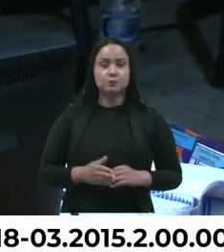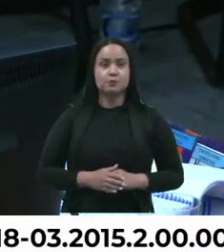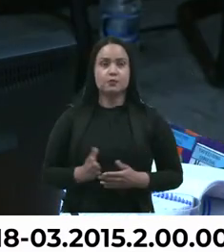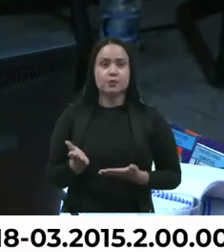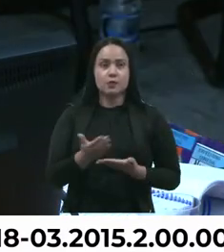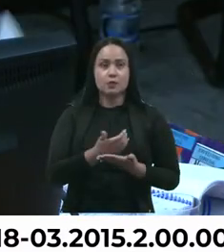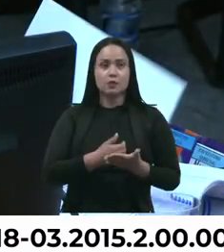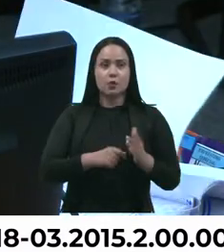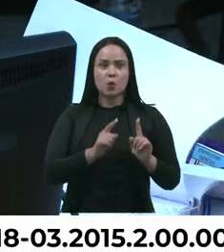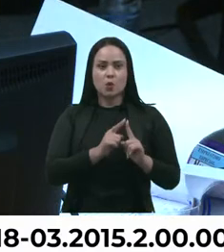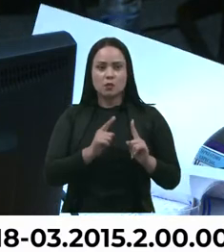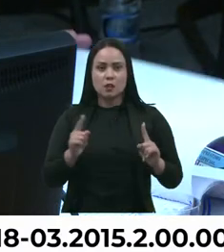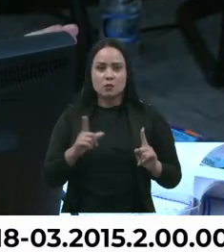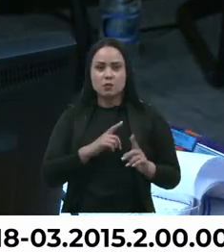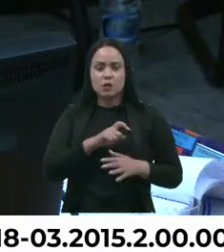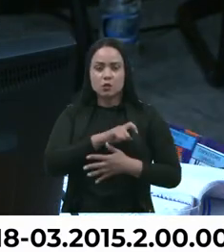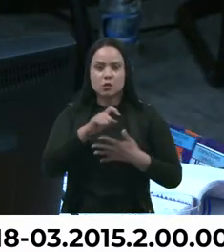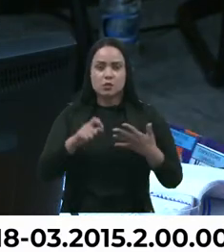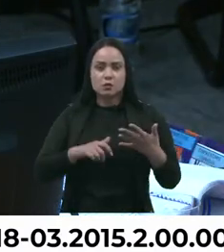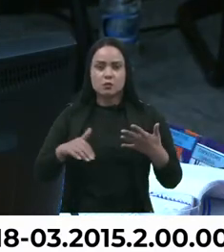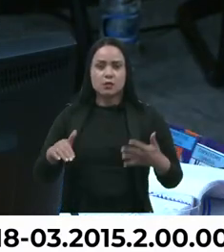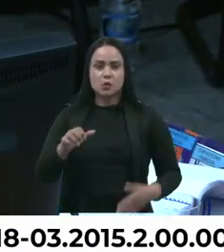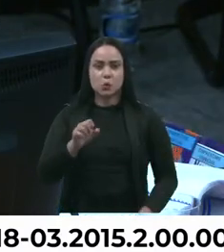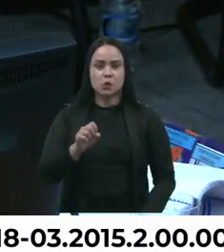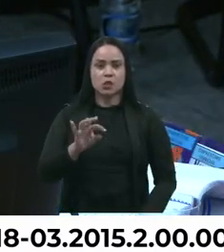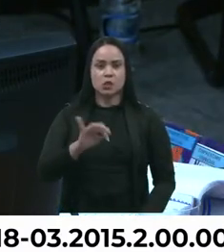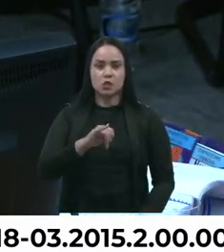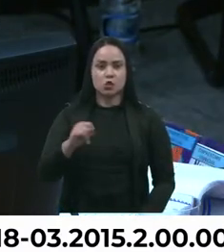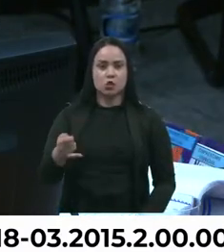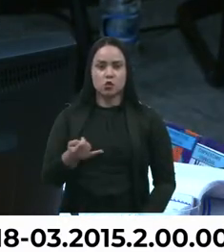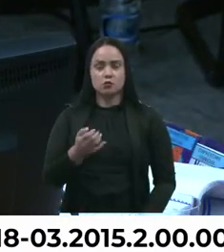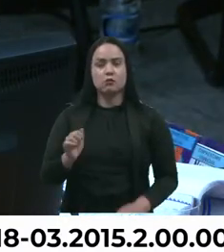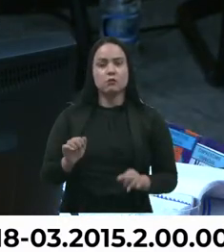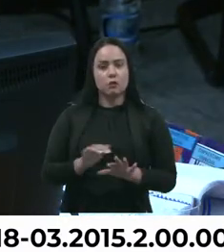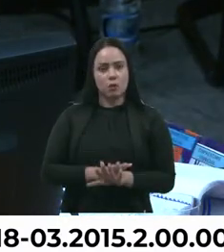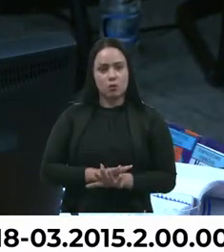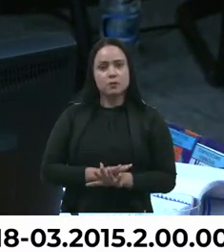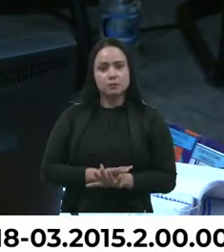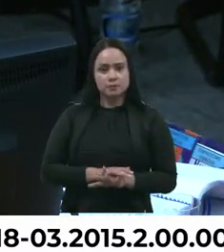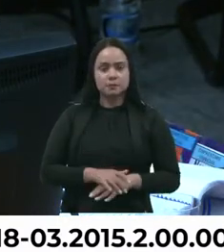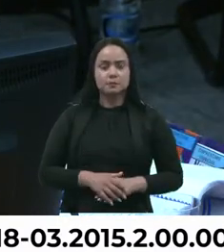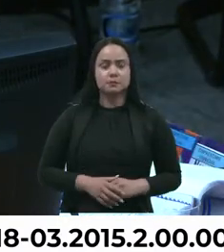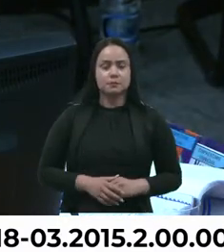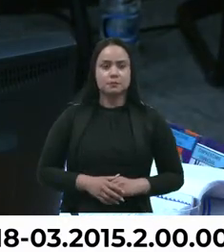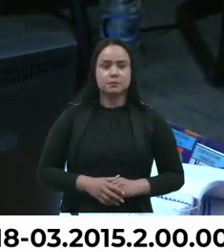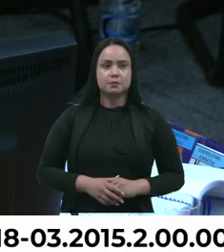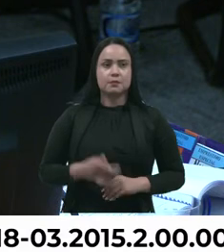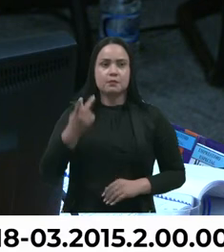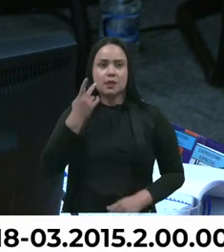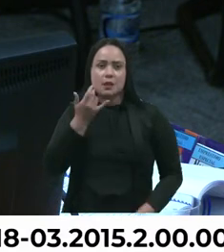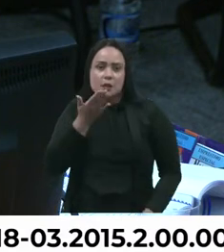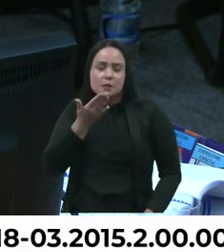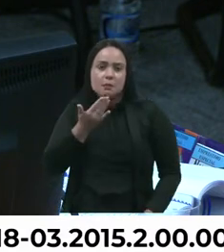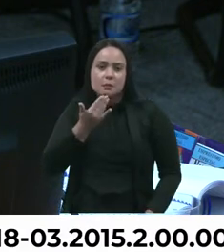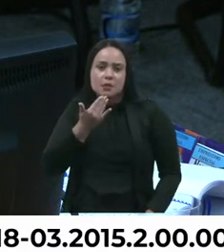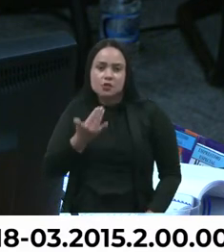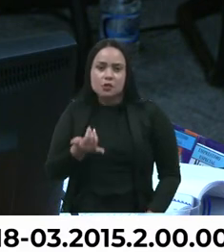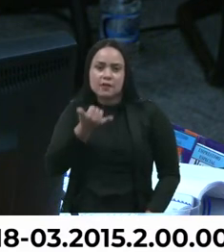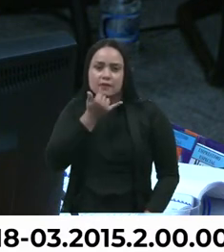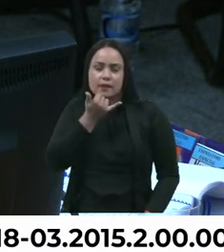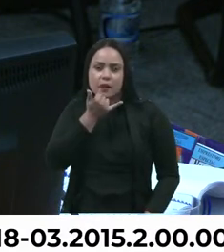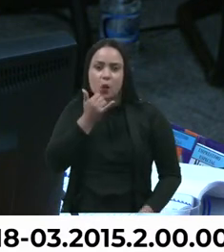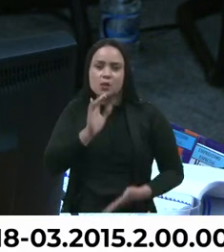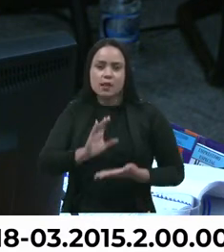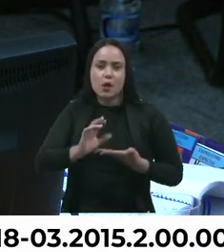resgato o trecho da jurisprudência do STJ e conclui para, pedindo vênia ao conselheiro